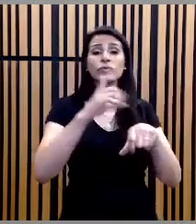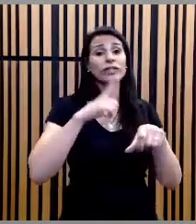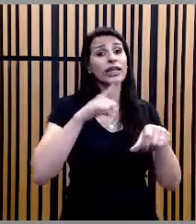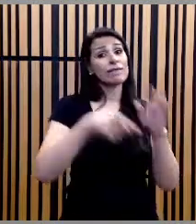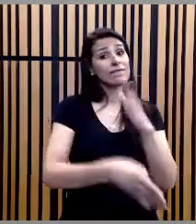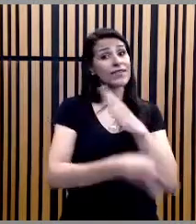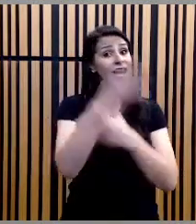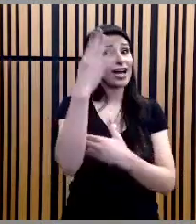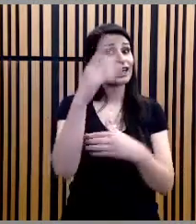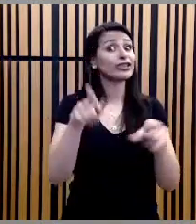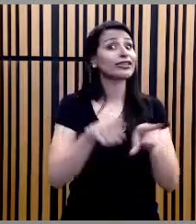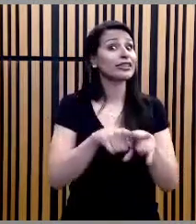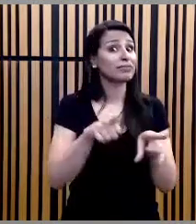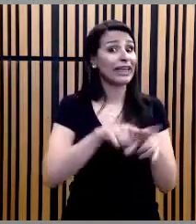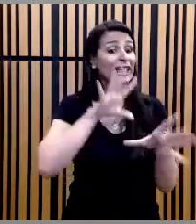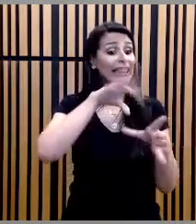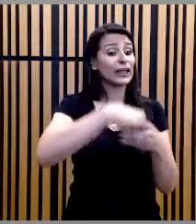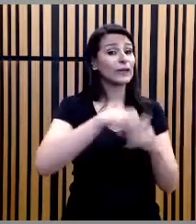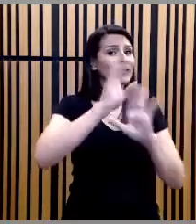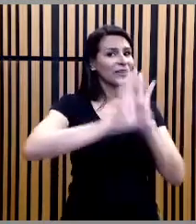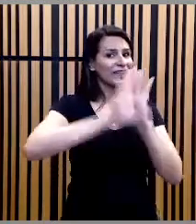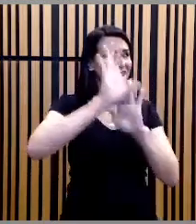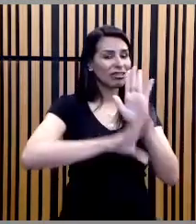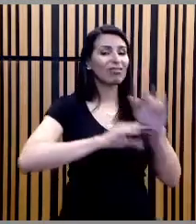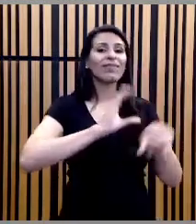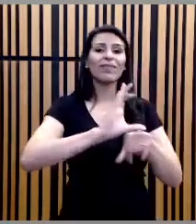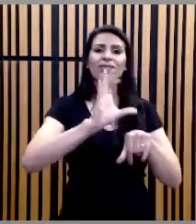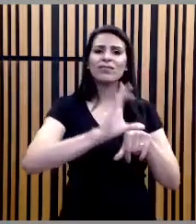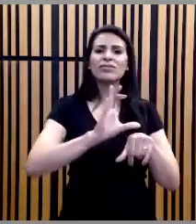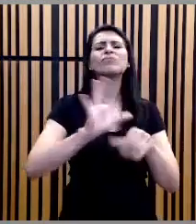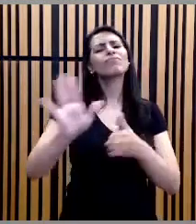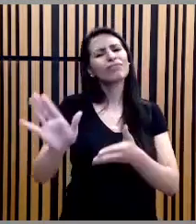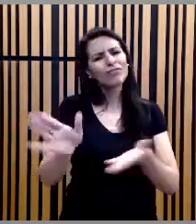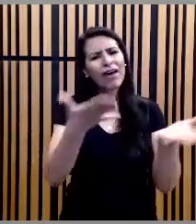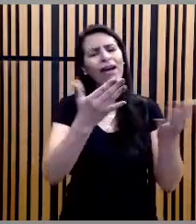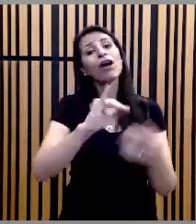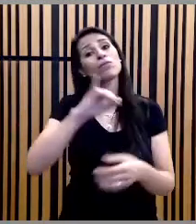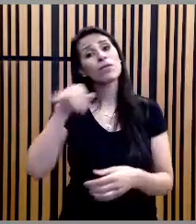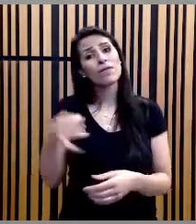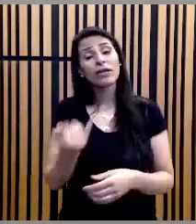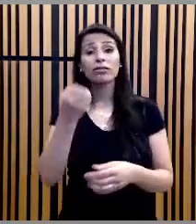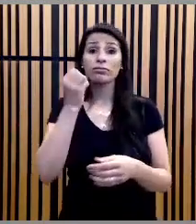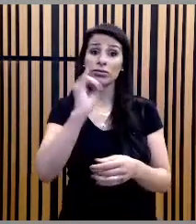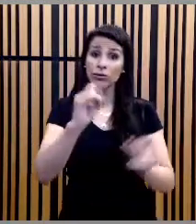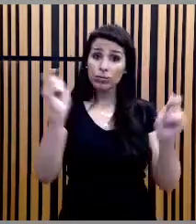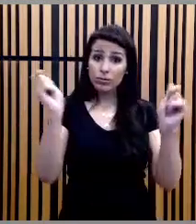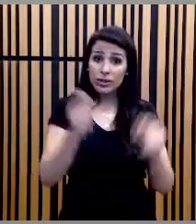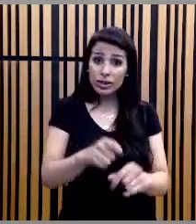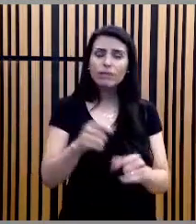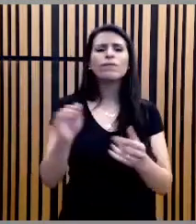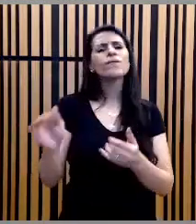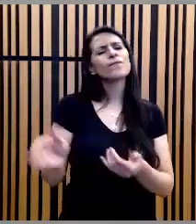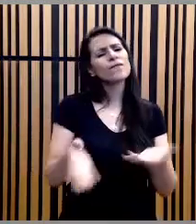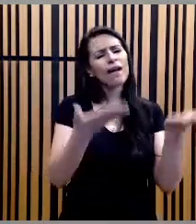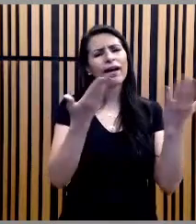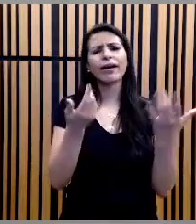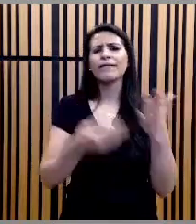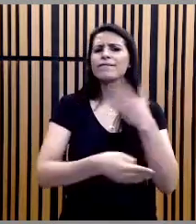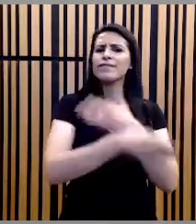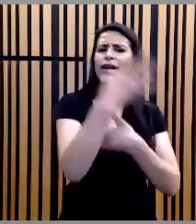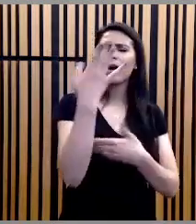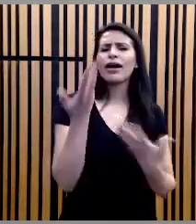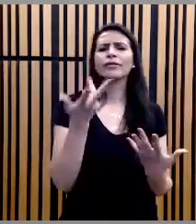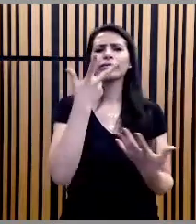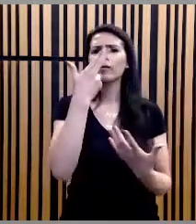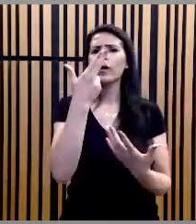viagens, pessoal, já dentro do currículo deles. Aproveitem, se vocês puderem, façam. Façam viagens daqui a pouco